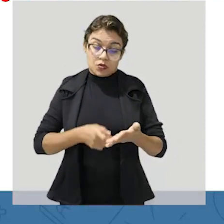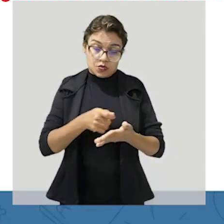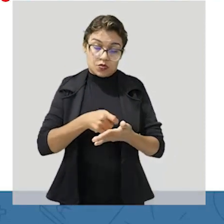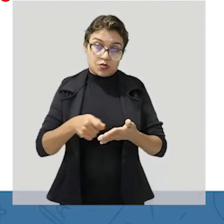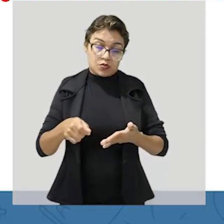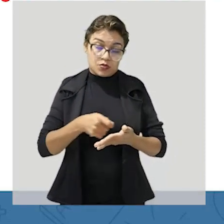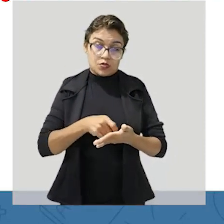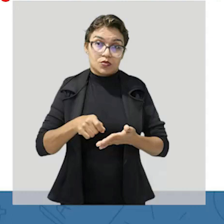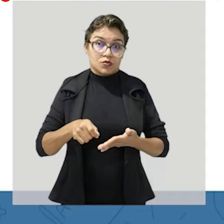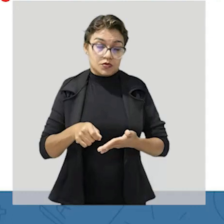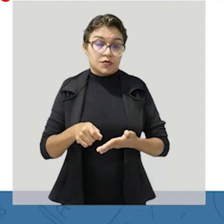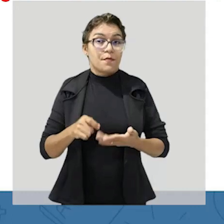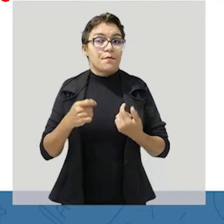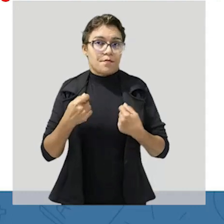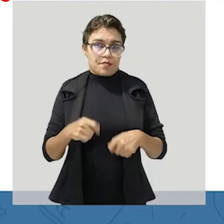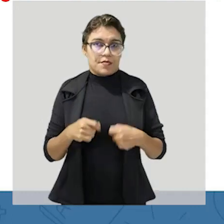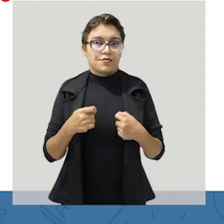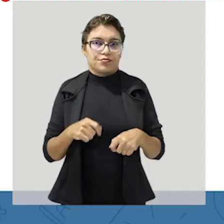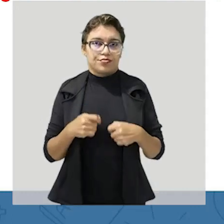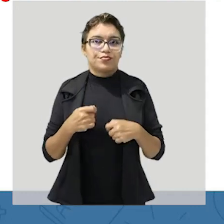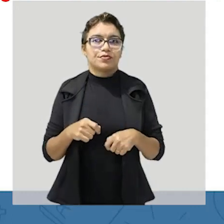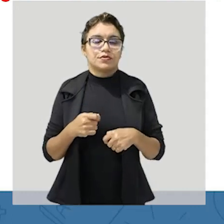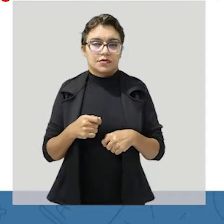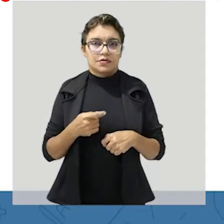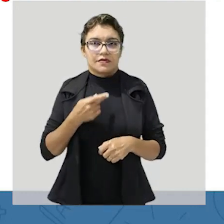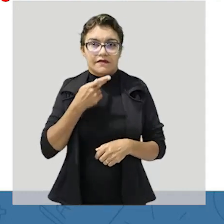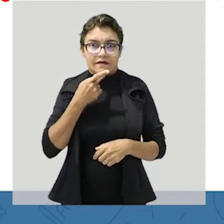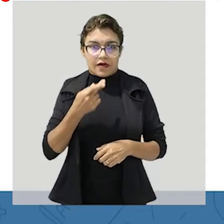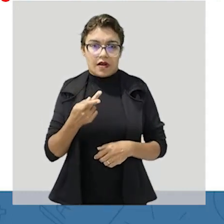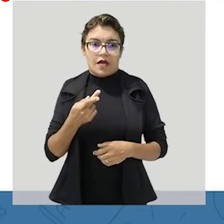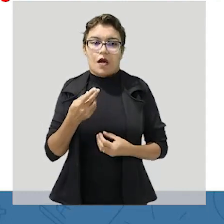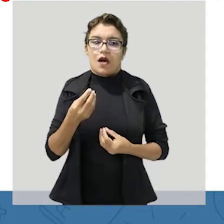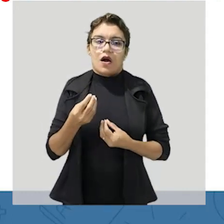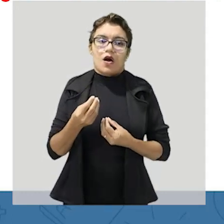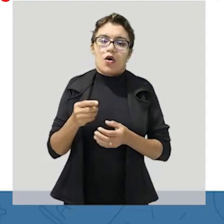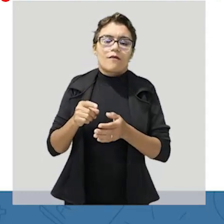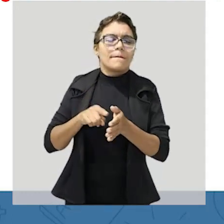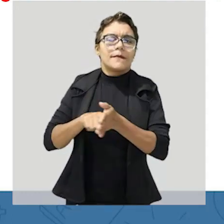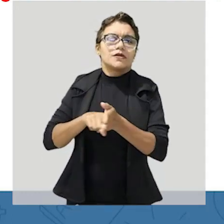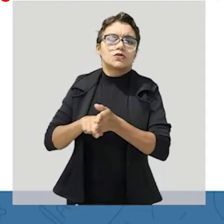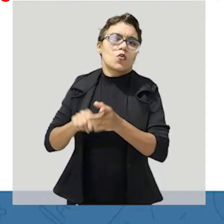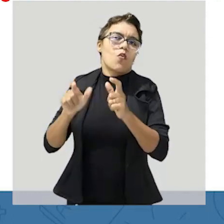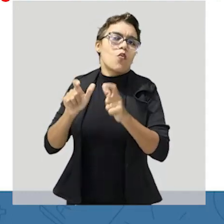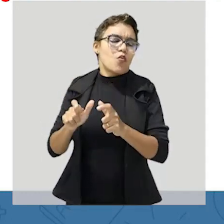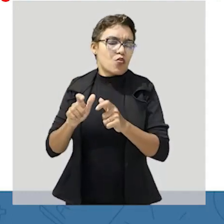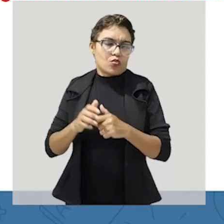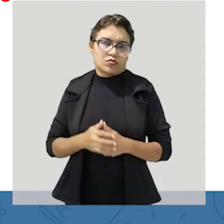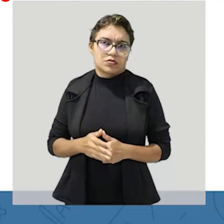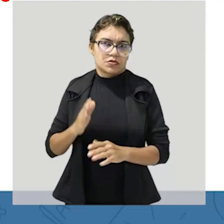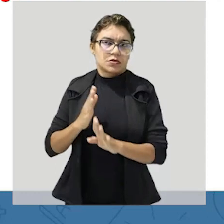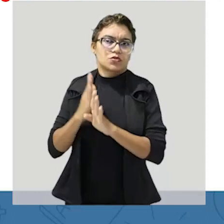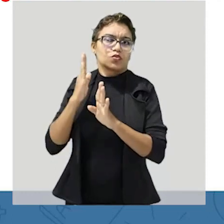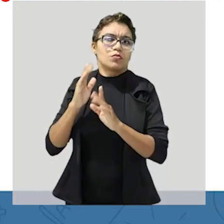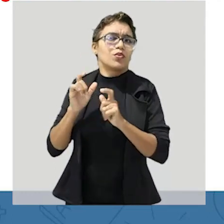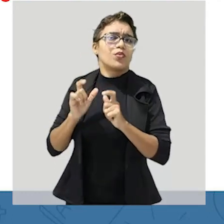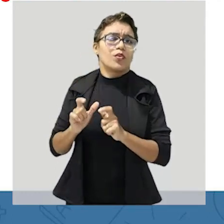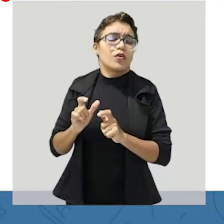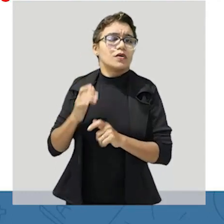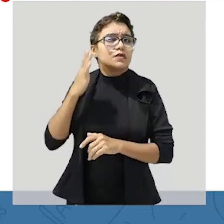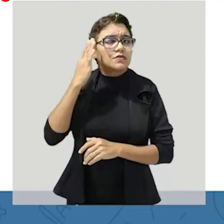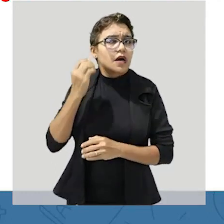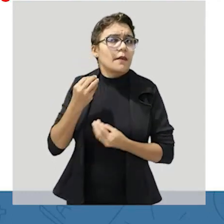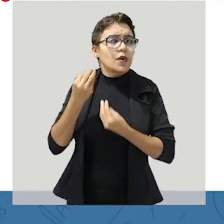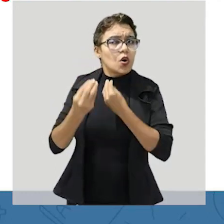também estavam presentes no neandertais. Os homens modernos conviveram com os neandertais durante 10 mil anos, ou a descoberta